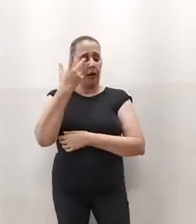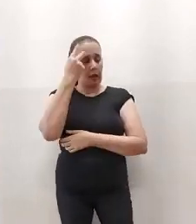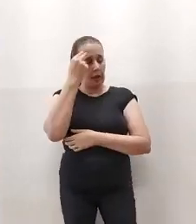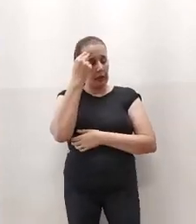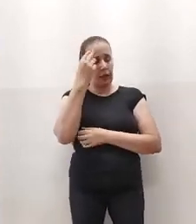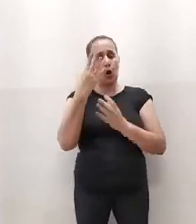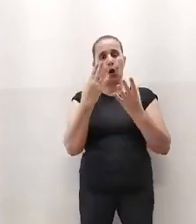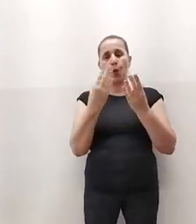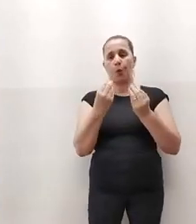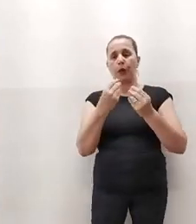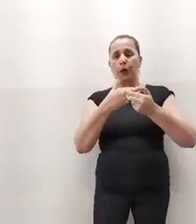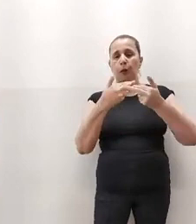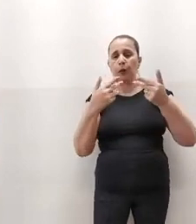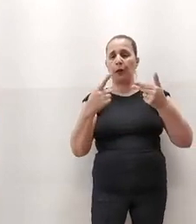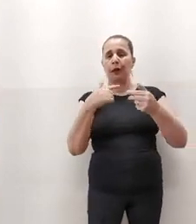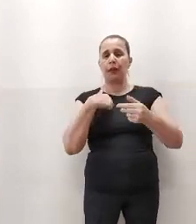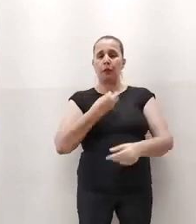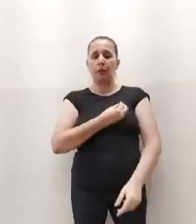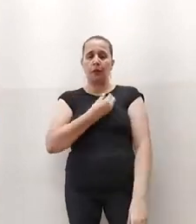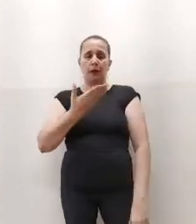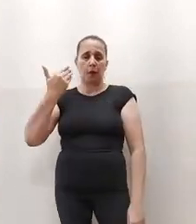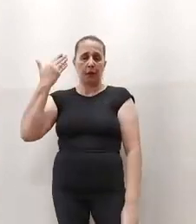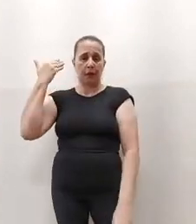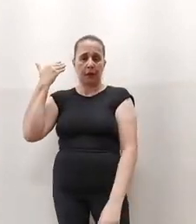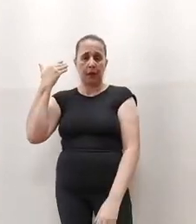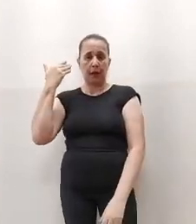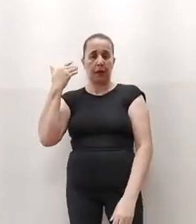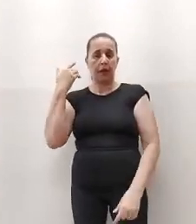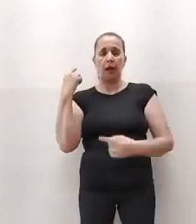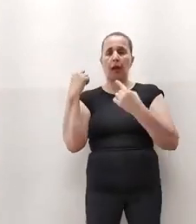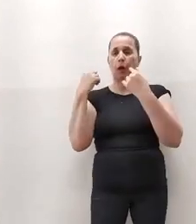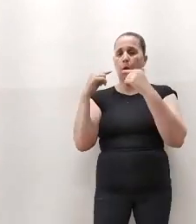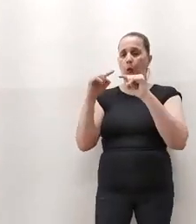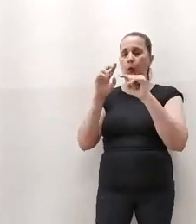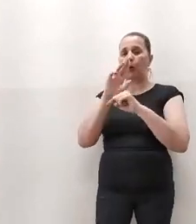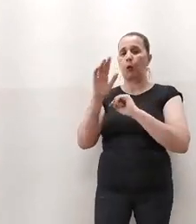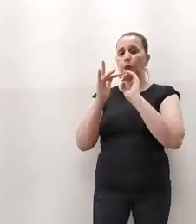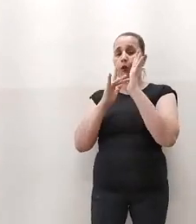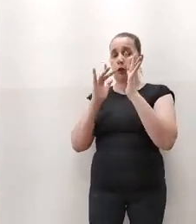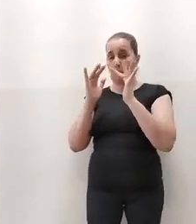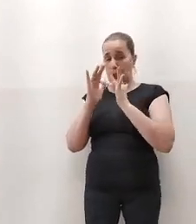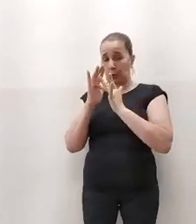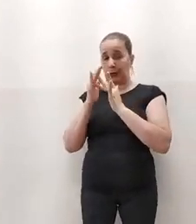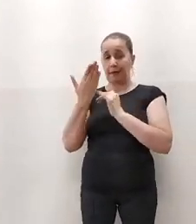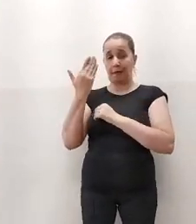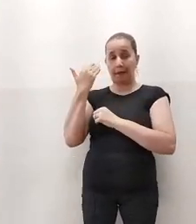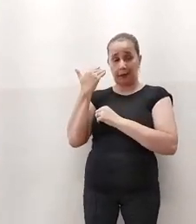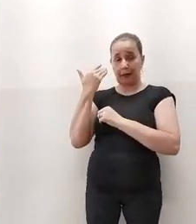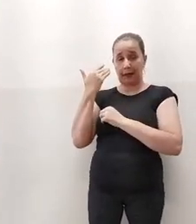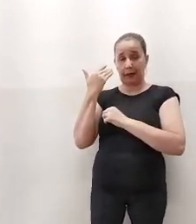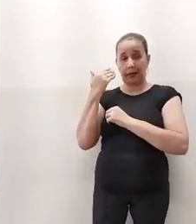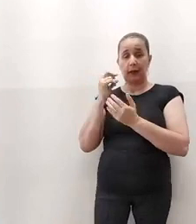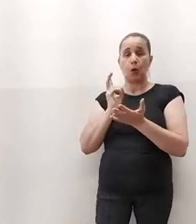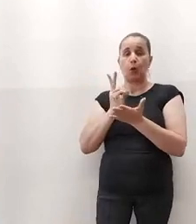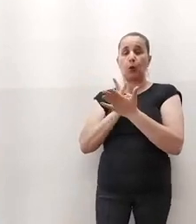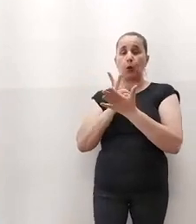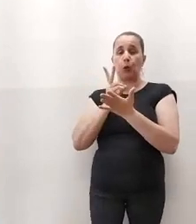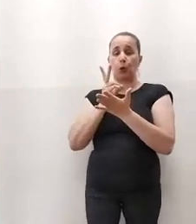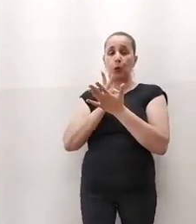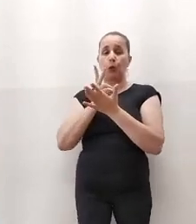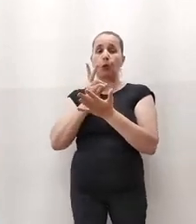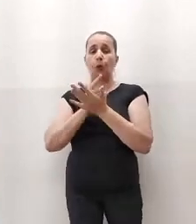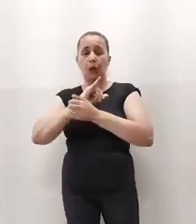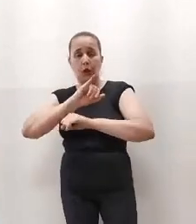que muitas coisas que eu devia eu praticar contra o nome de Jesus o Nazareno, e assim procedi em